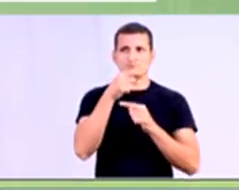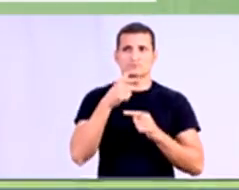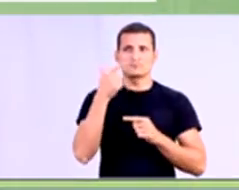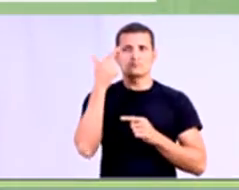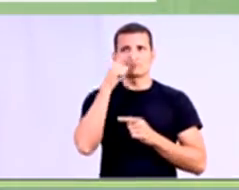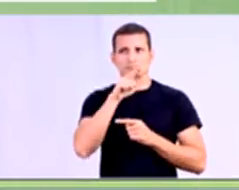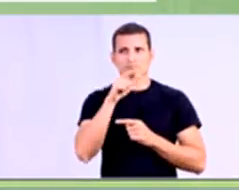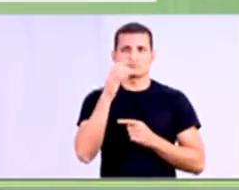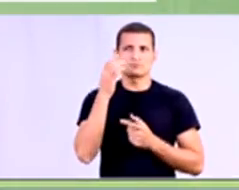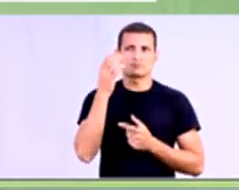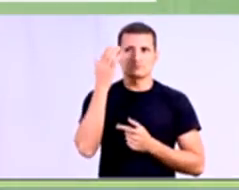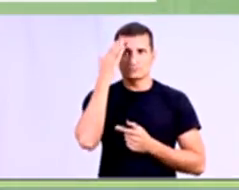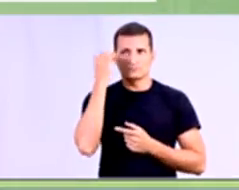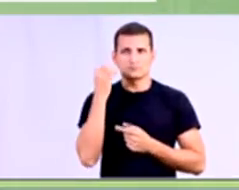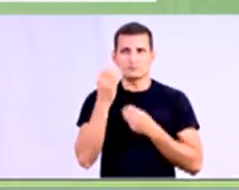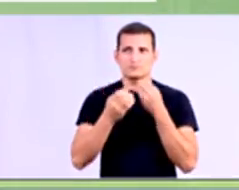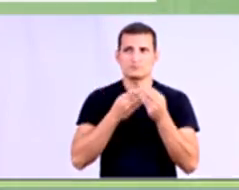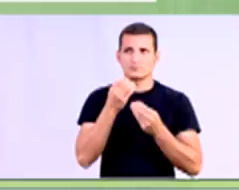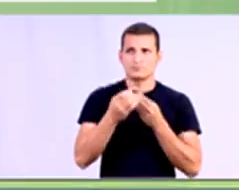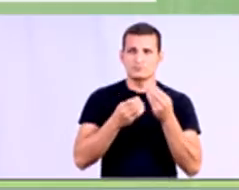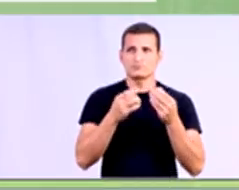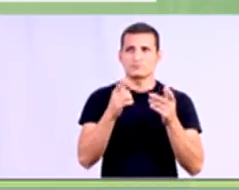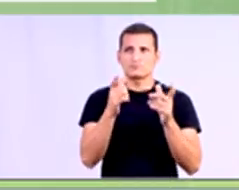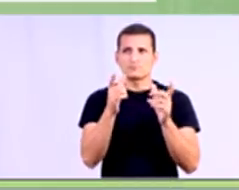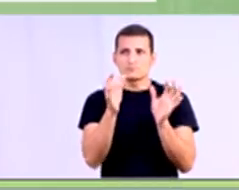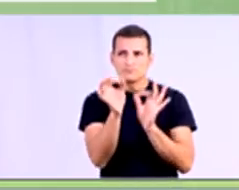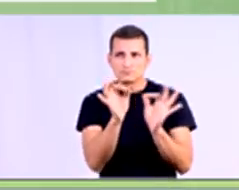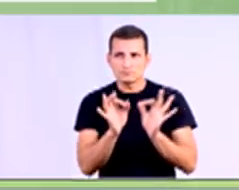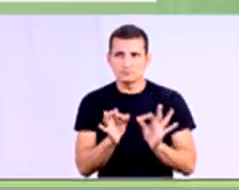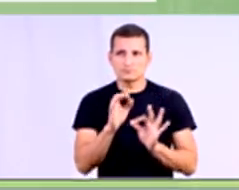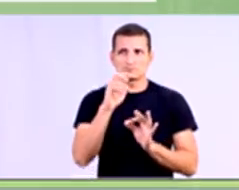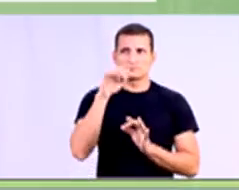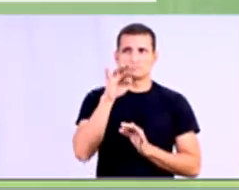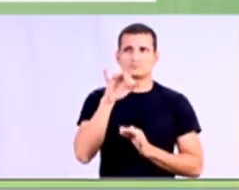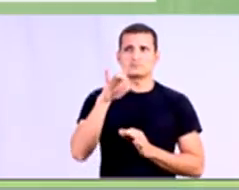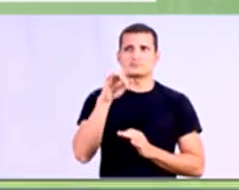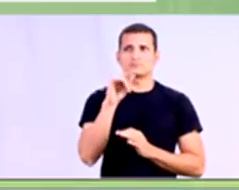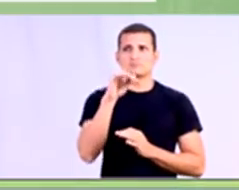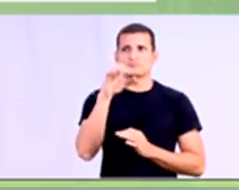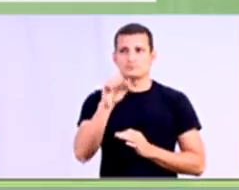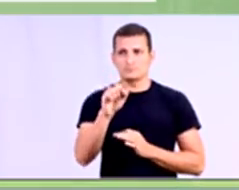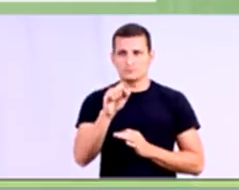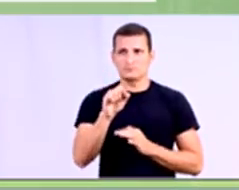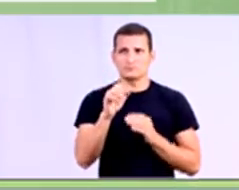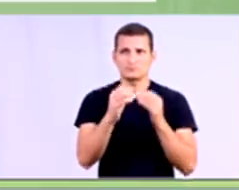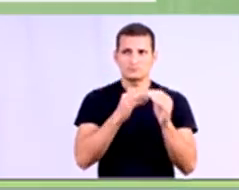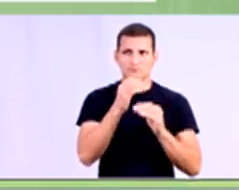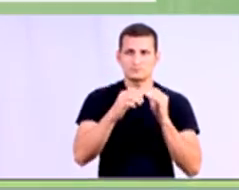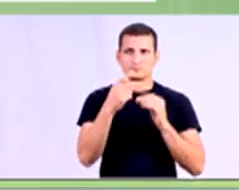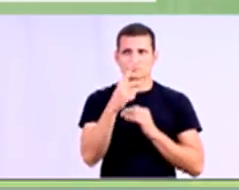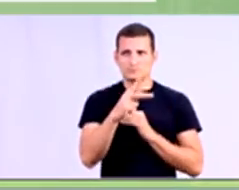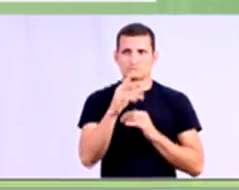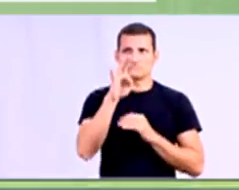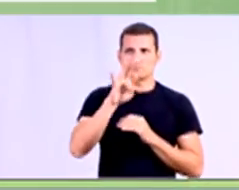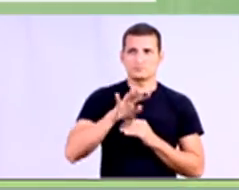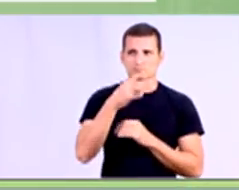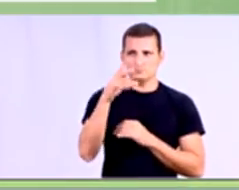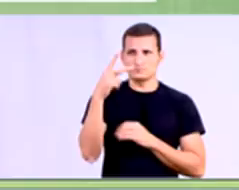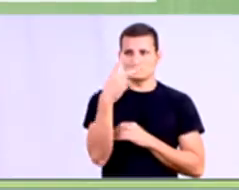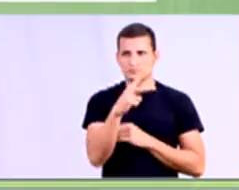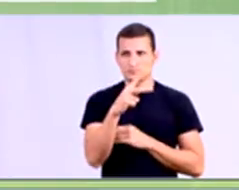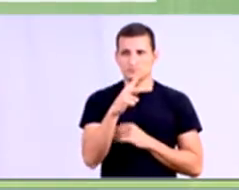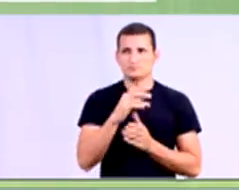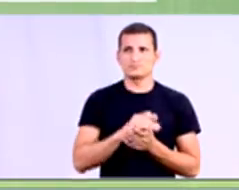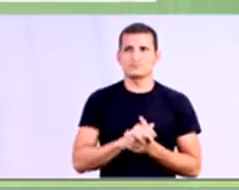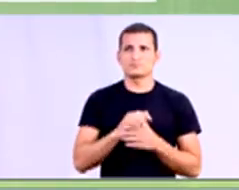consegue prever as situações e estruturar as entidades, né, do banco de dados dele, as tabelas do banco de dados dele.